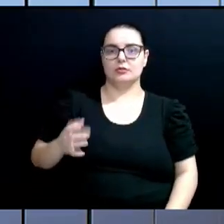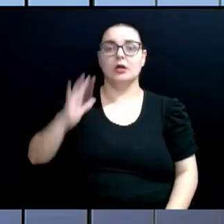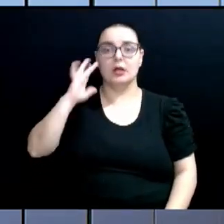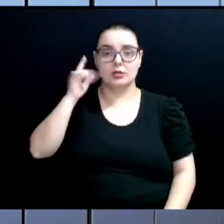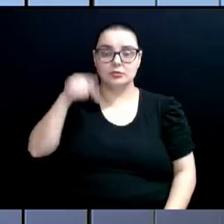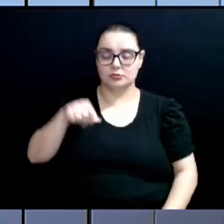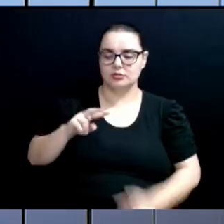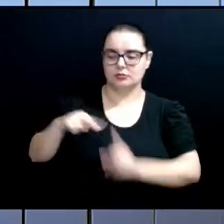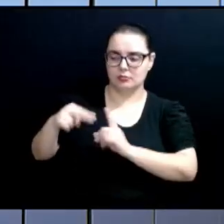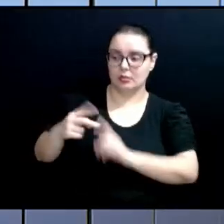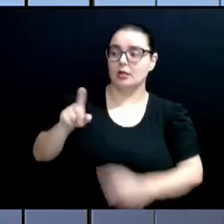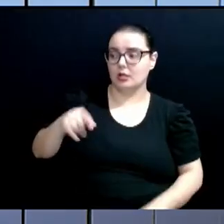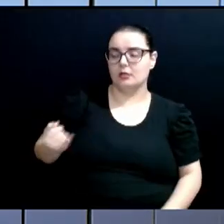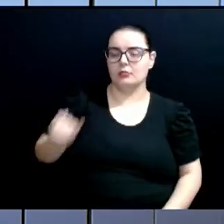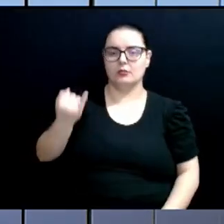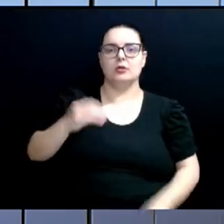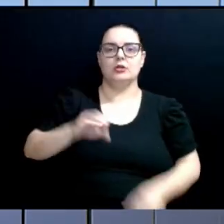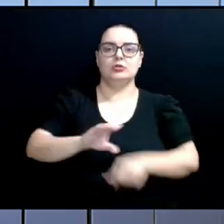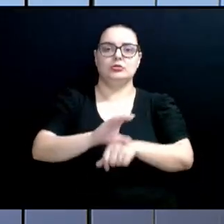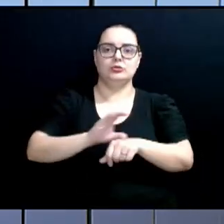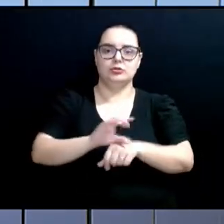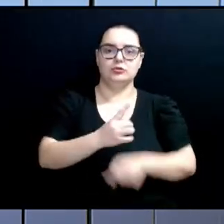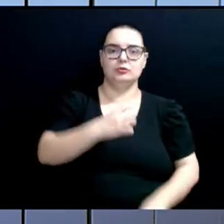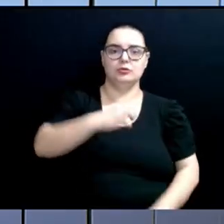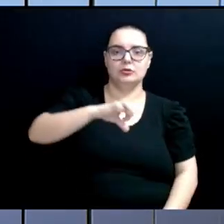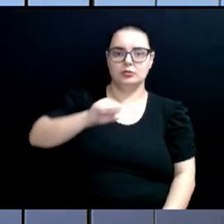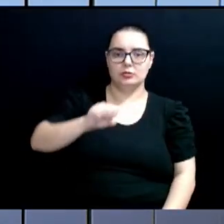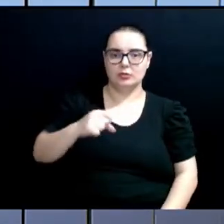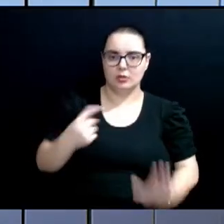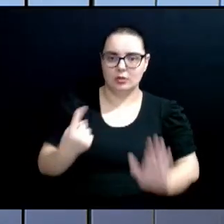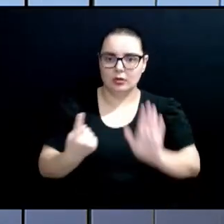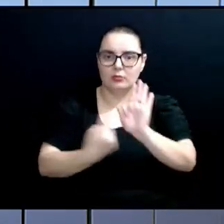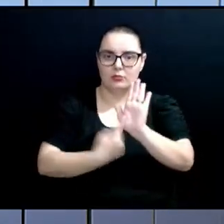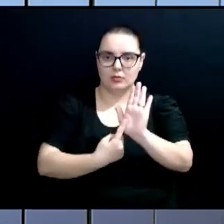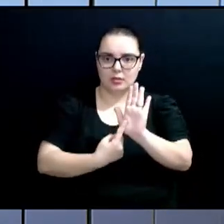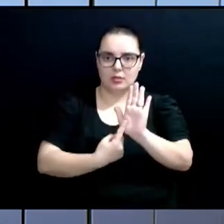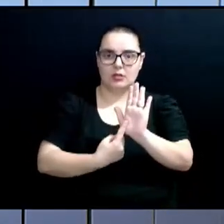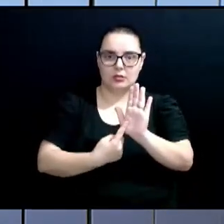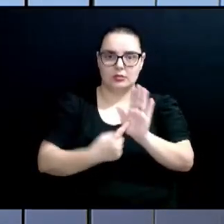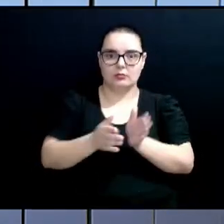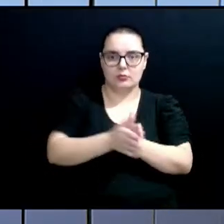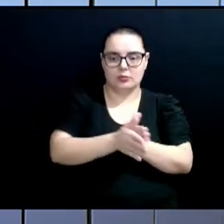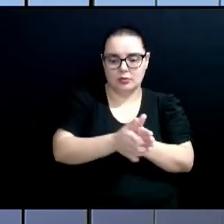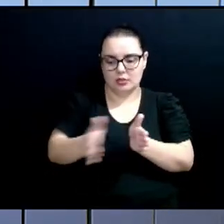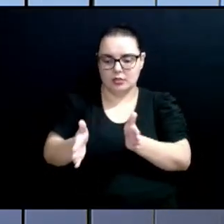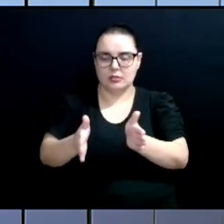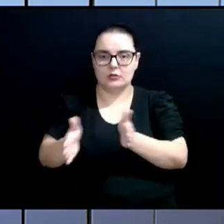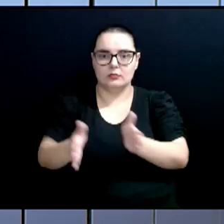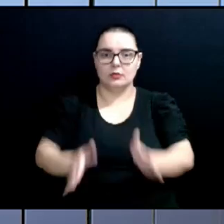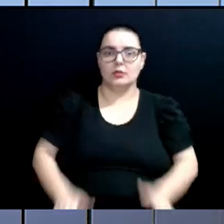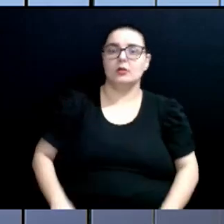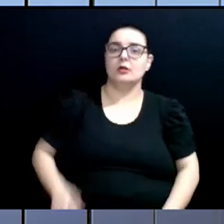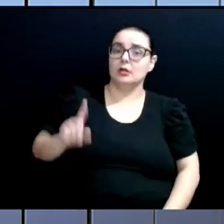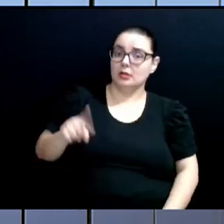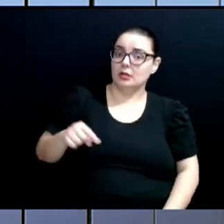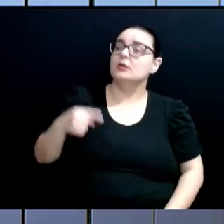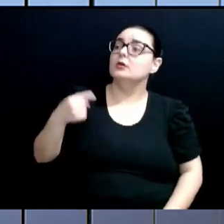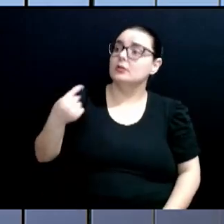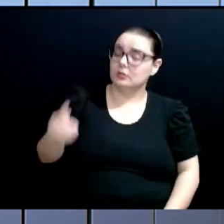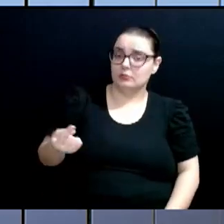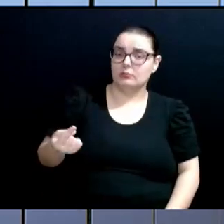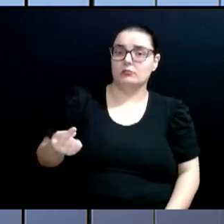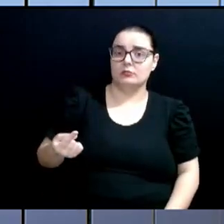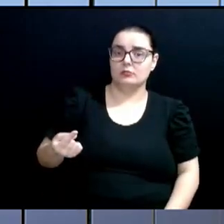Então, a Constituição de 88, ela é muito marcada por esse período. E depois ela passou a ser muito